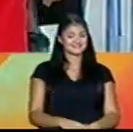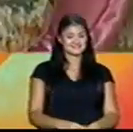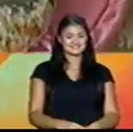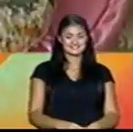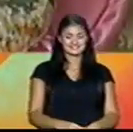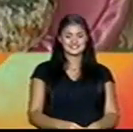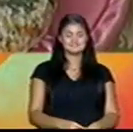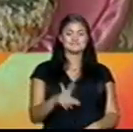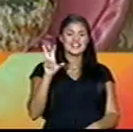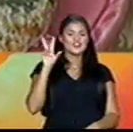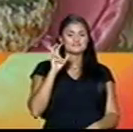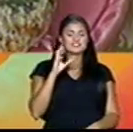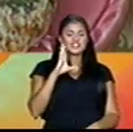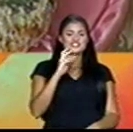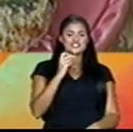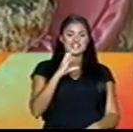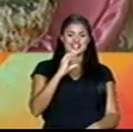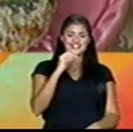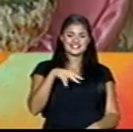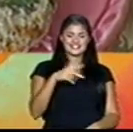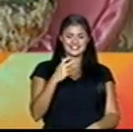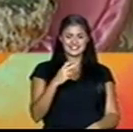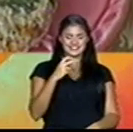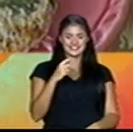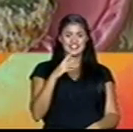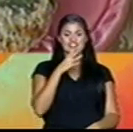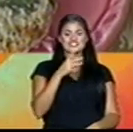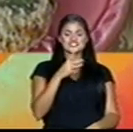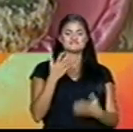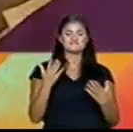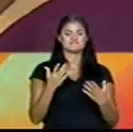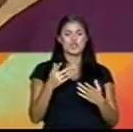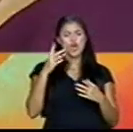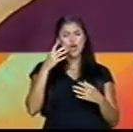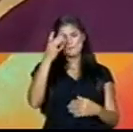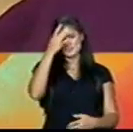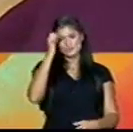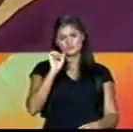Força, Jacinta. Anda, vai lá. Diz aí o teu veredicto.